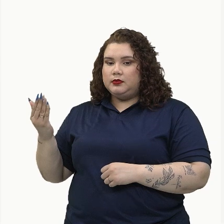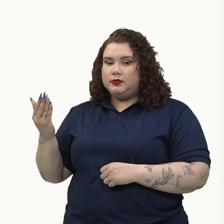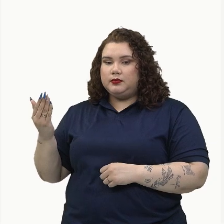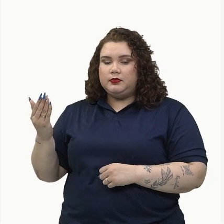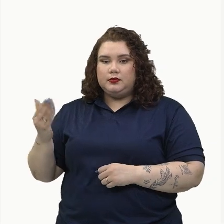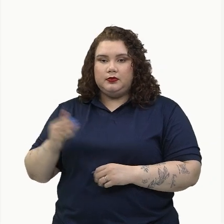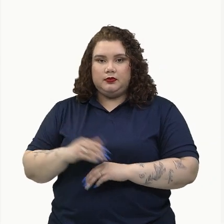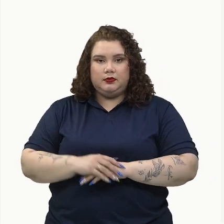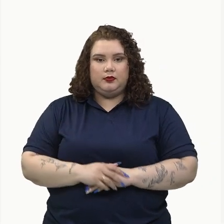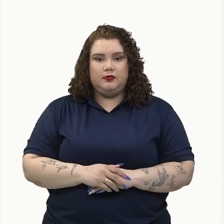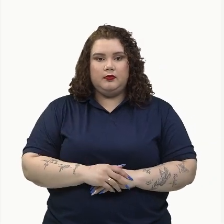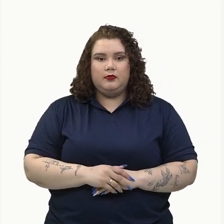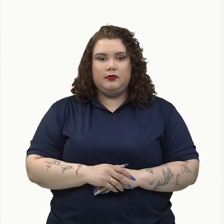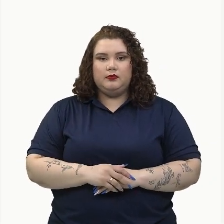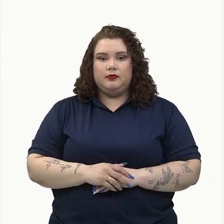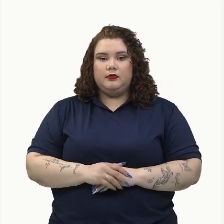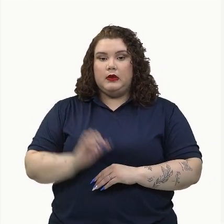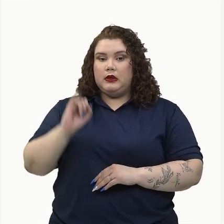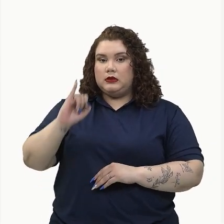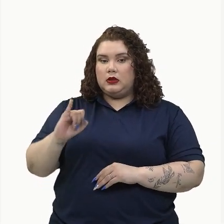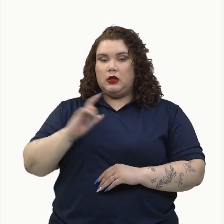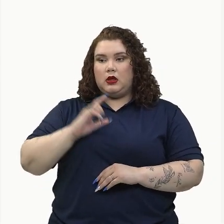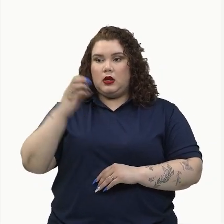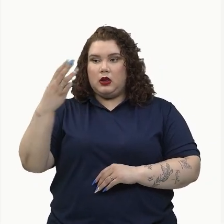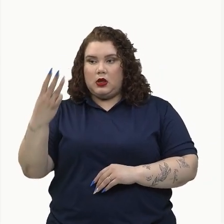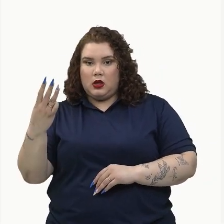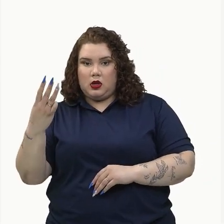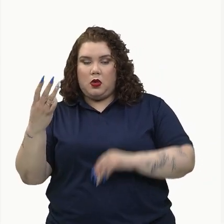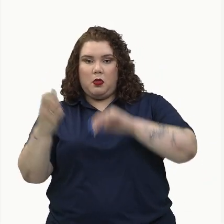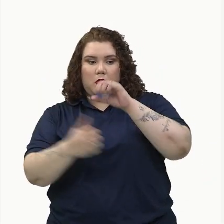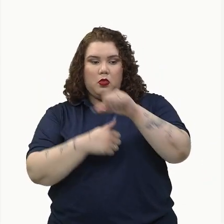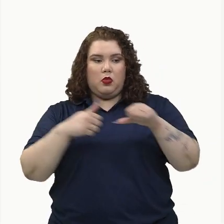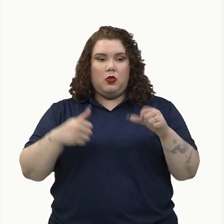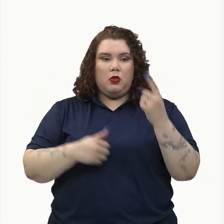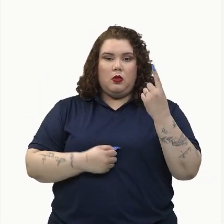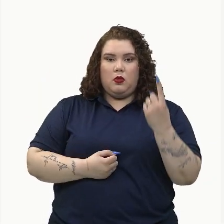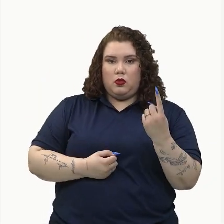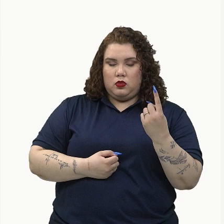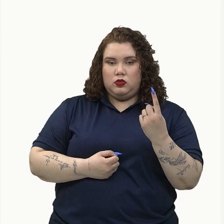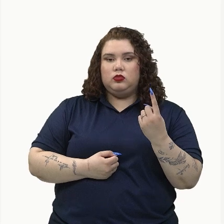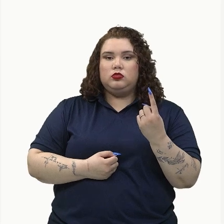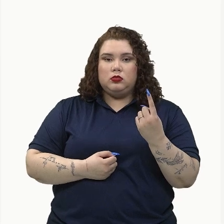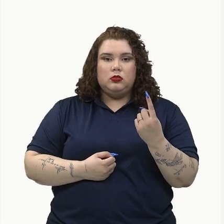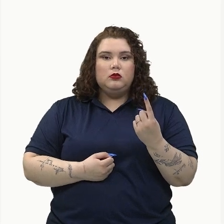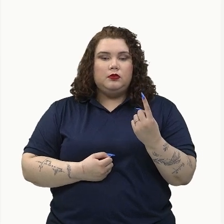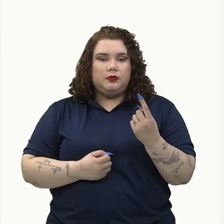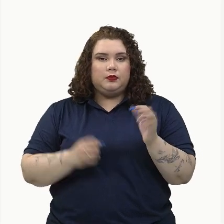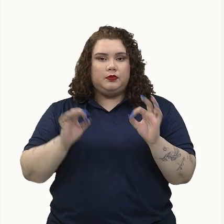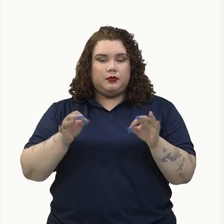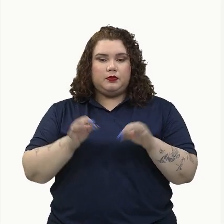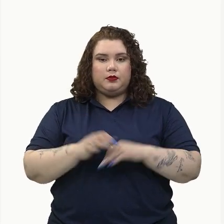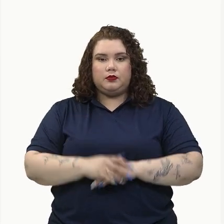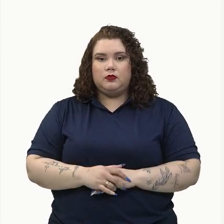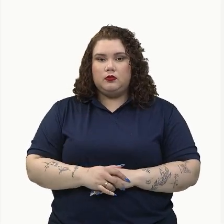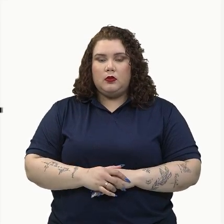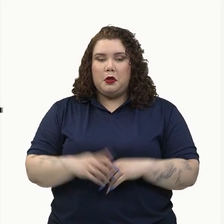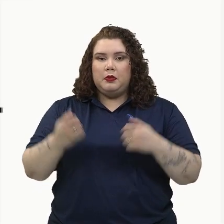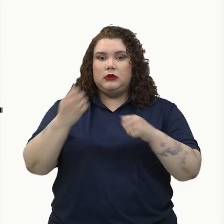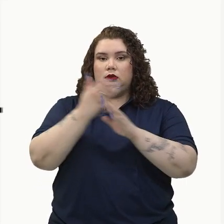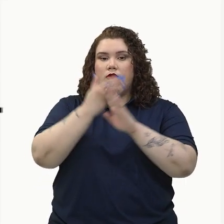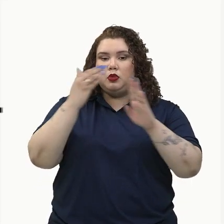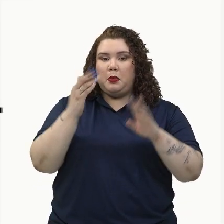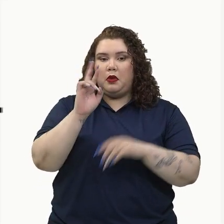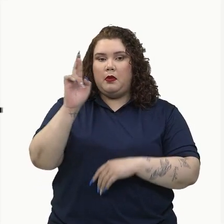encontrar apenas um. Se eu tiver 3, no final, eu quero encontrar uma resistência equivalente. Já